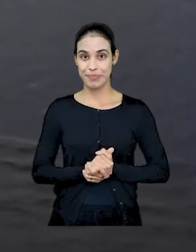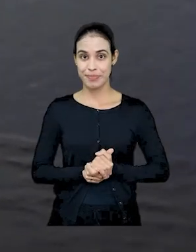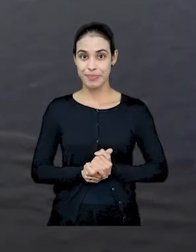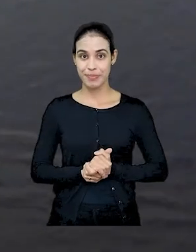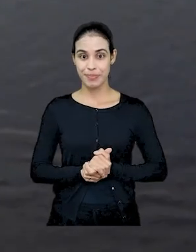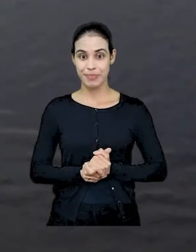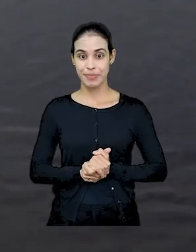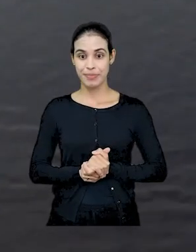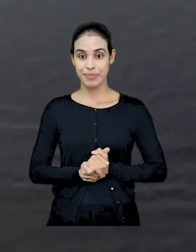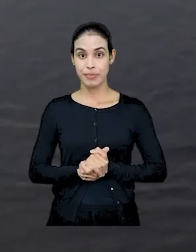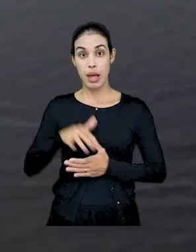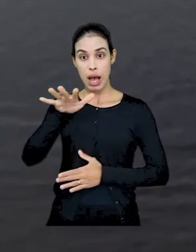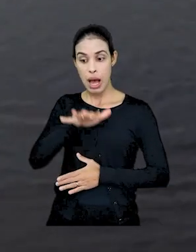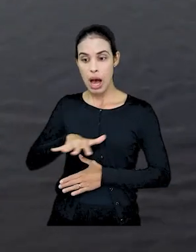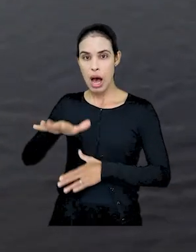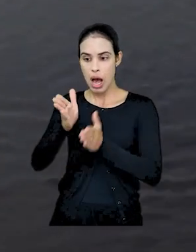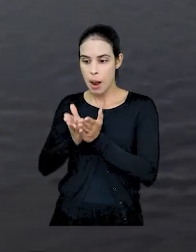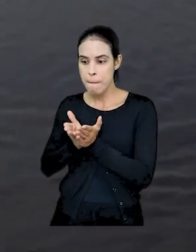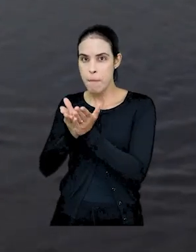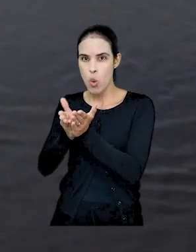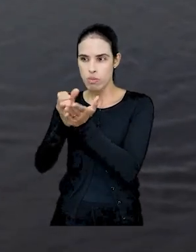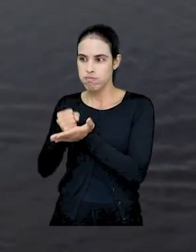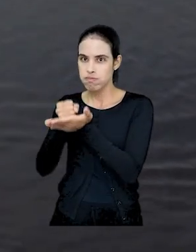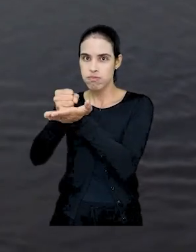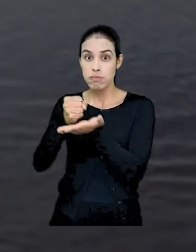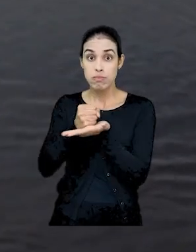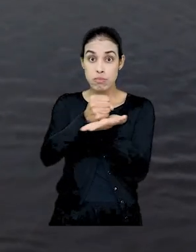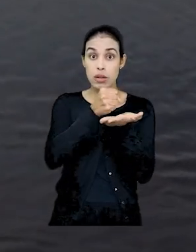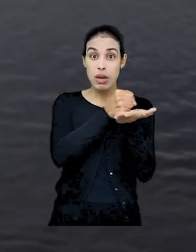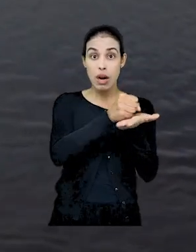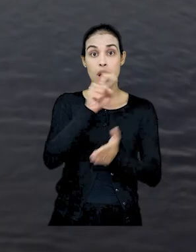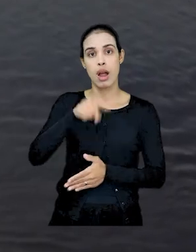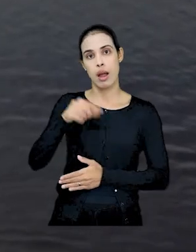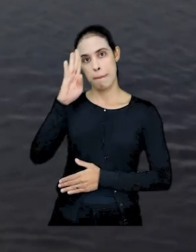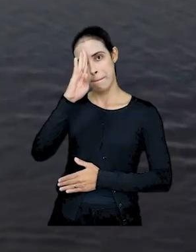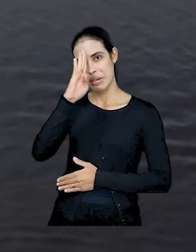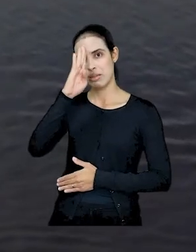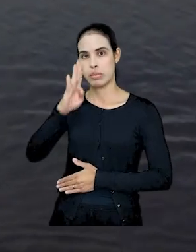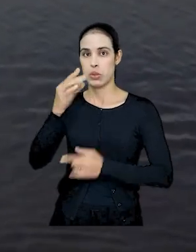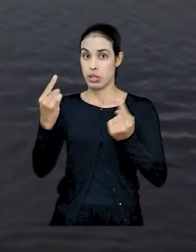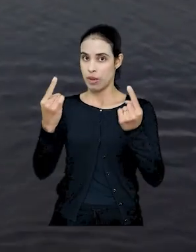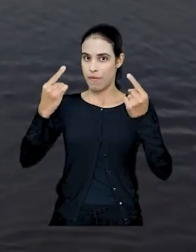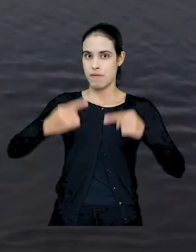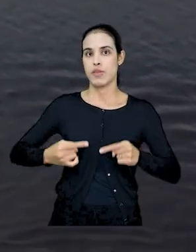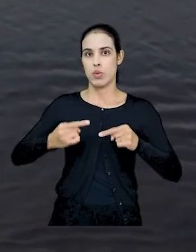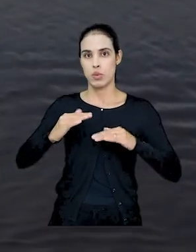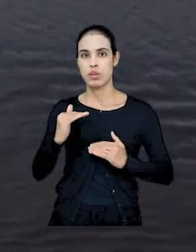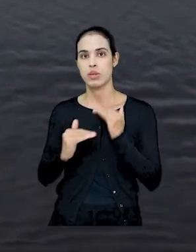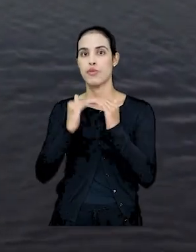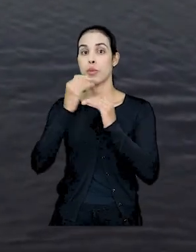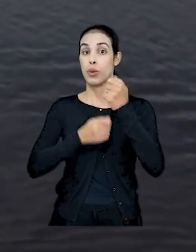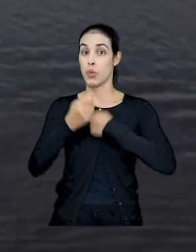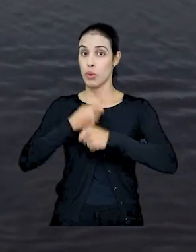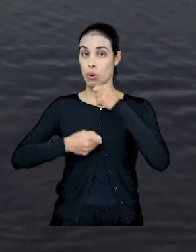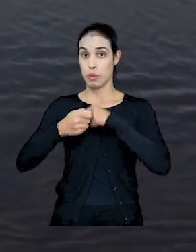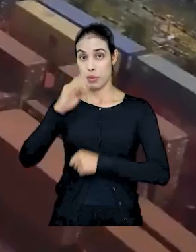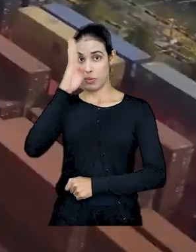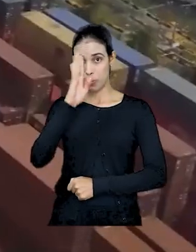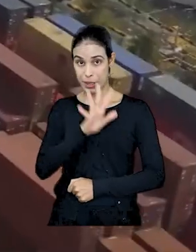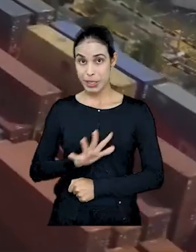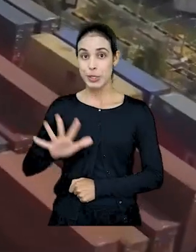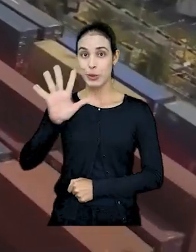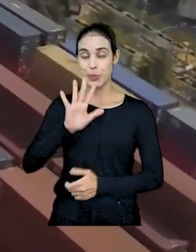Chapa o setor portuário é reconhecido como um dos principais desafios para o desenvolvimento econômico do